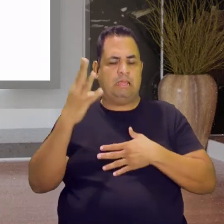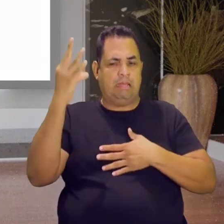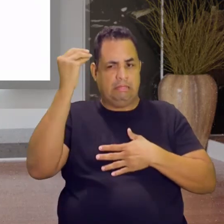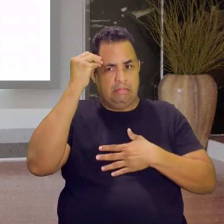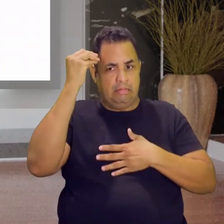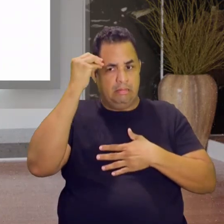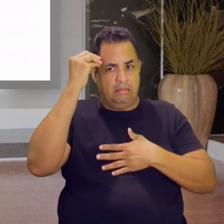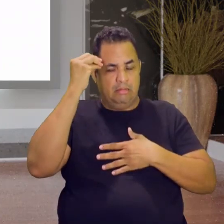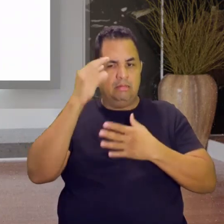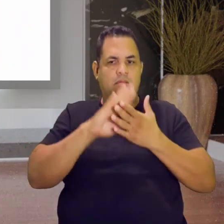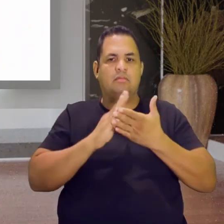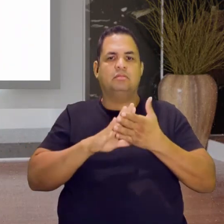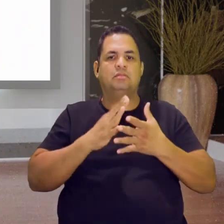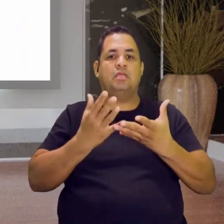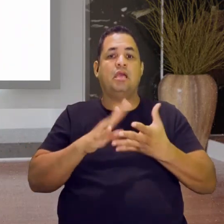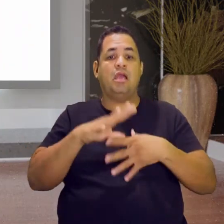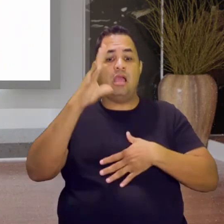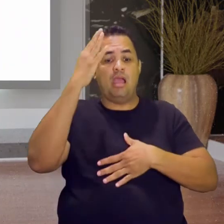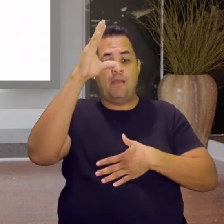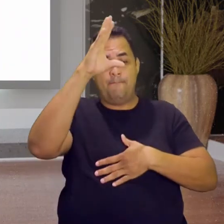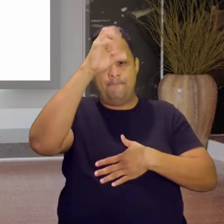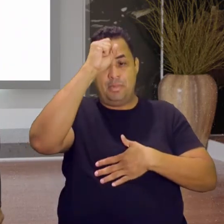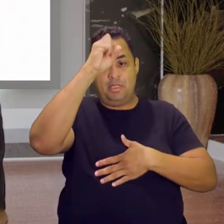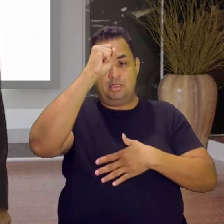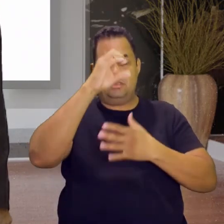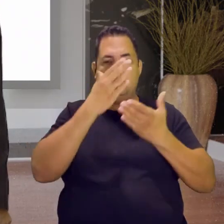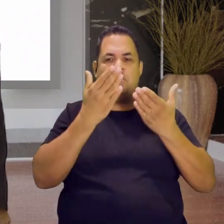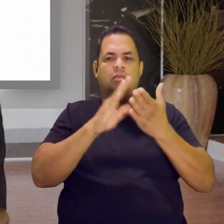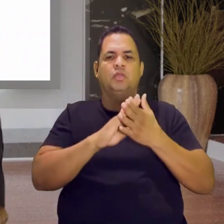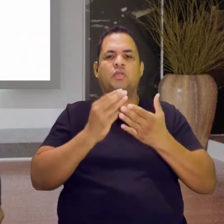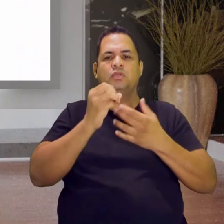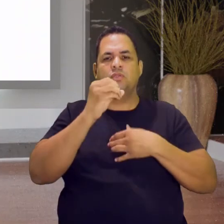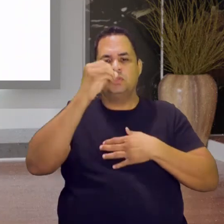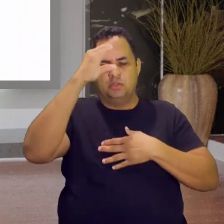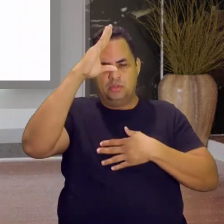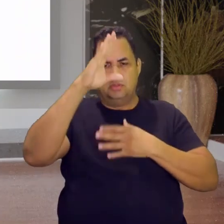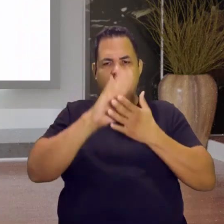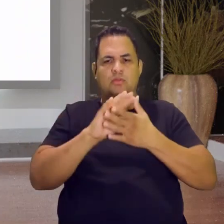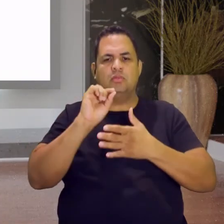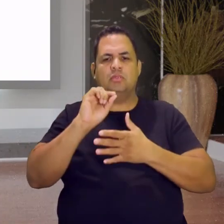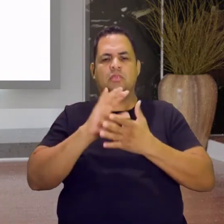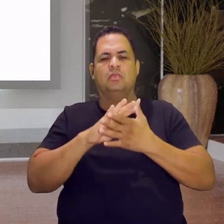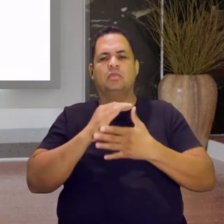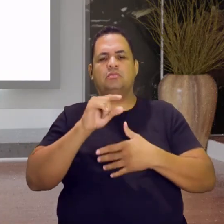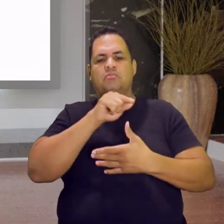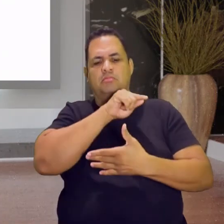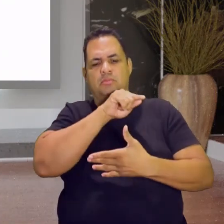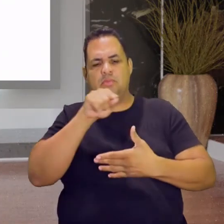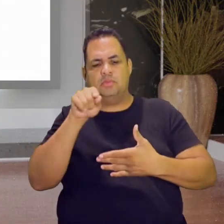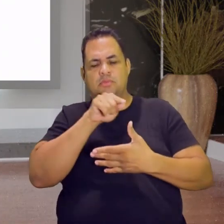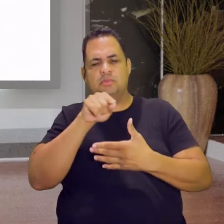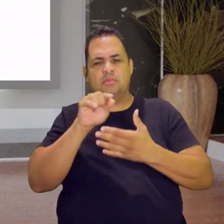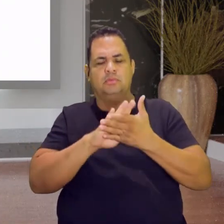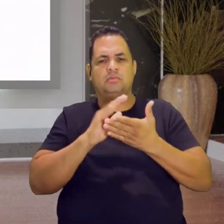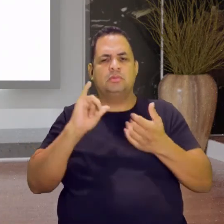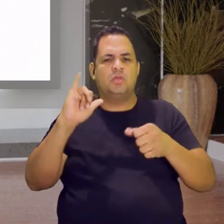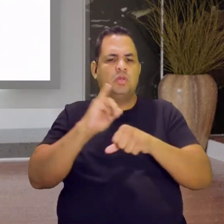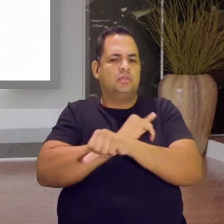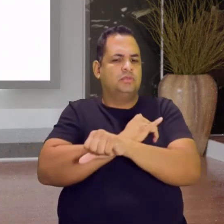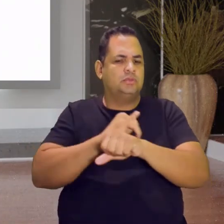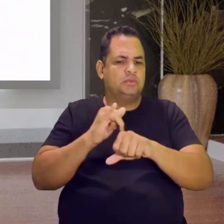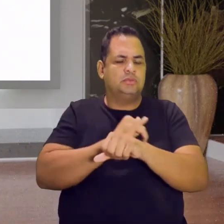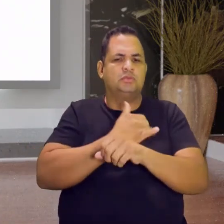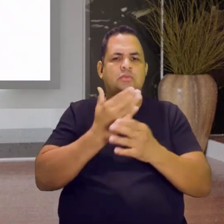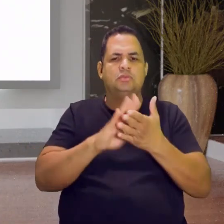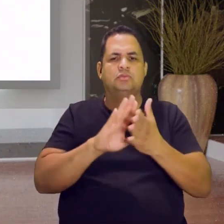decorar, mas sim absorver esse conhecimento, né? Destacar ali o que é mais importante, criar estratégias, né,